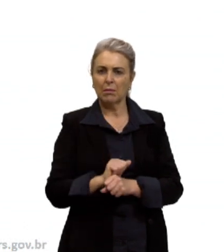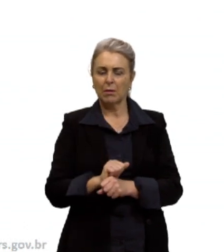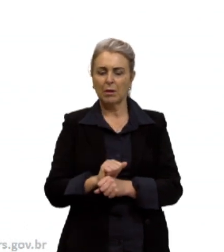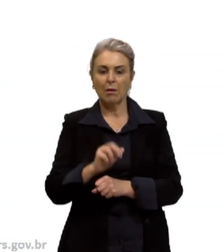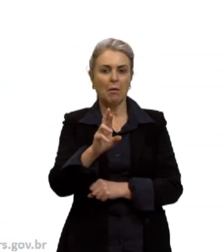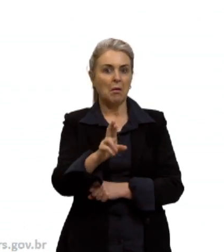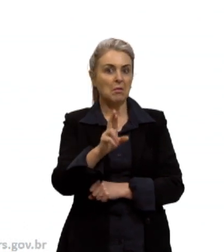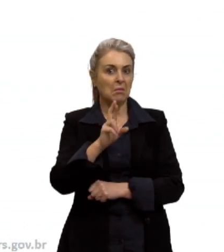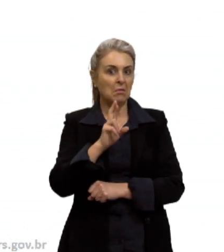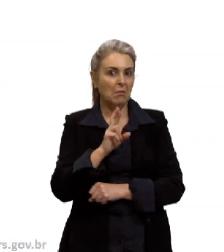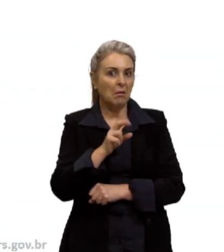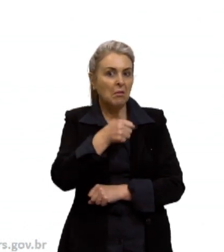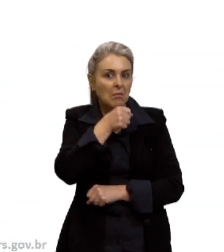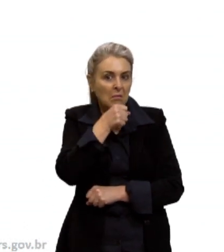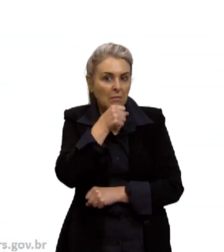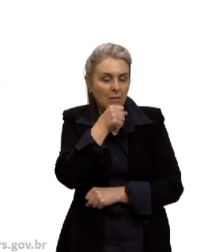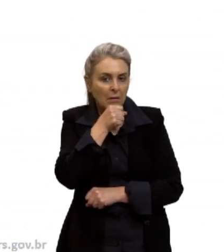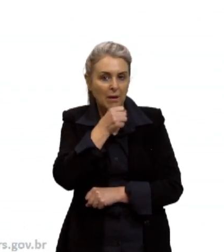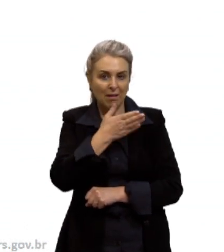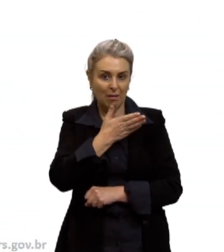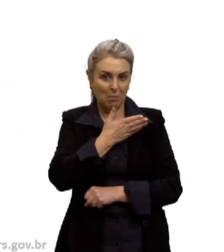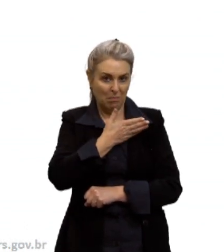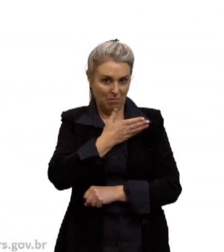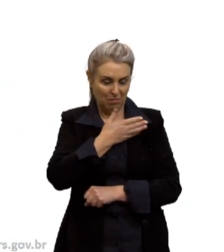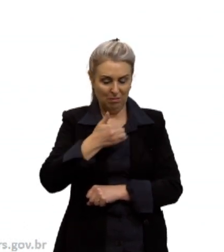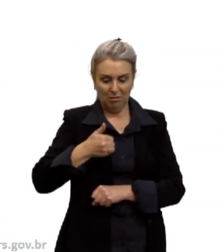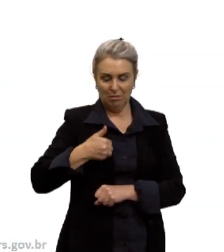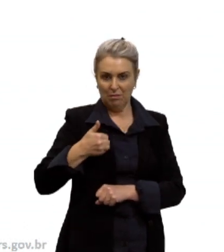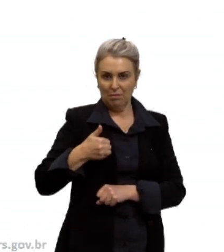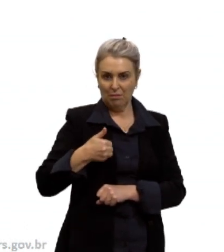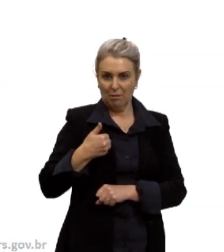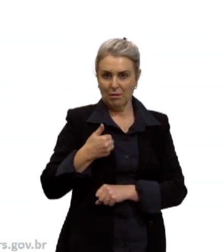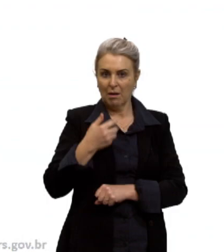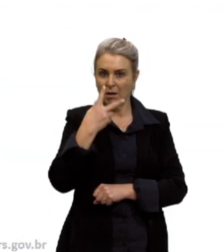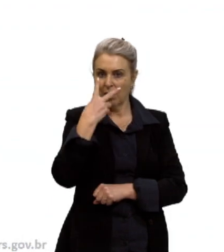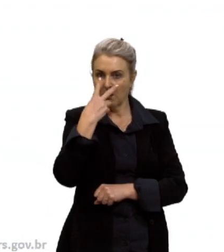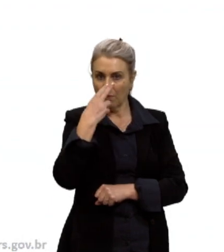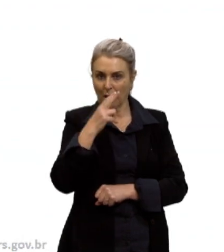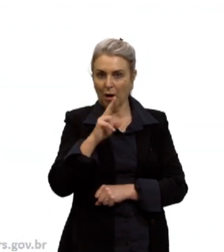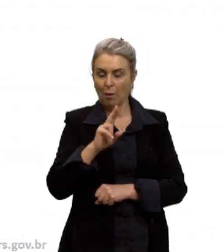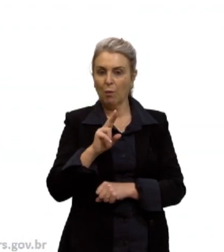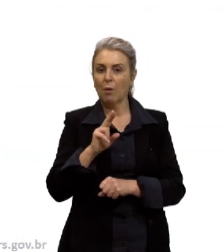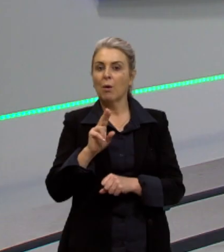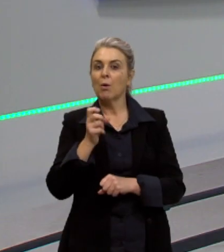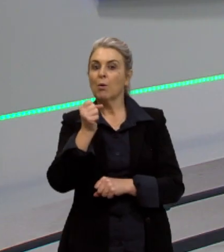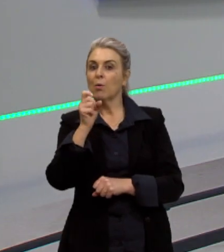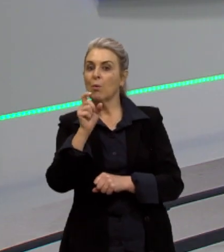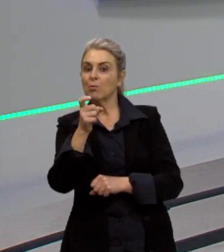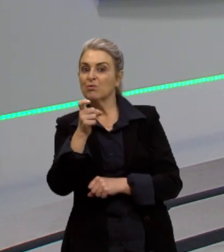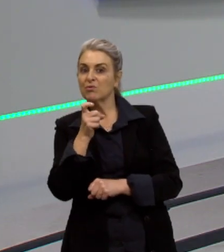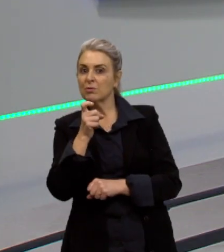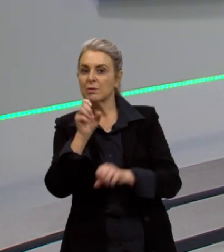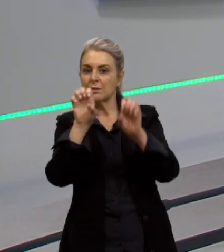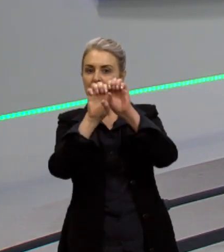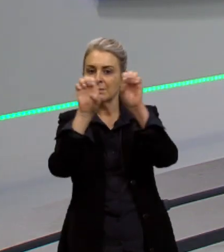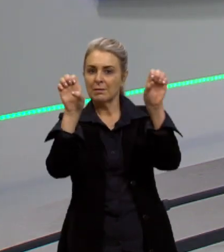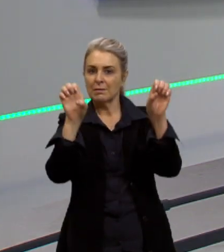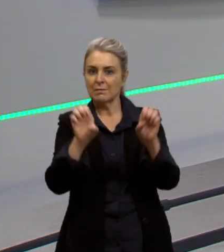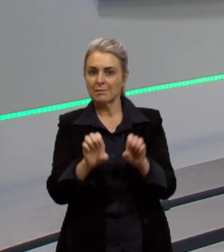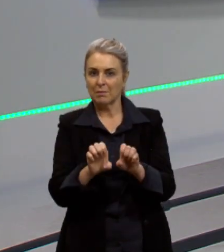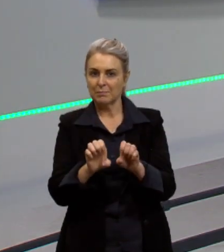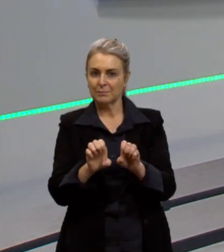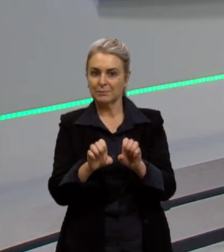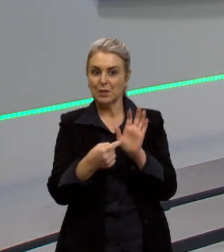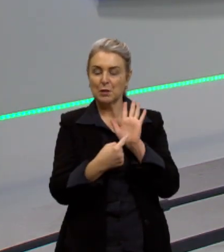como resposta: a minha idade é igual ao valor de x na equação. E ela deu para ele